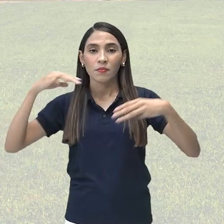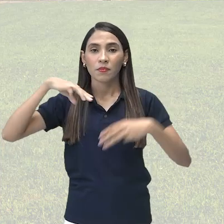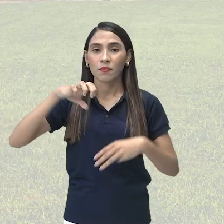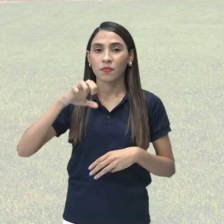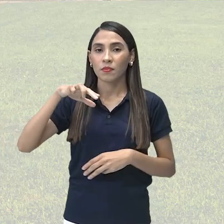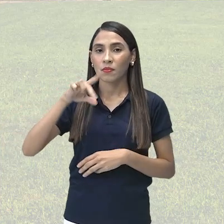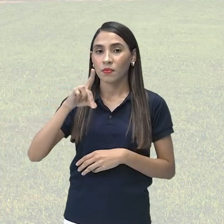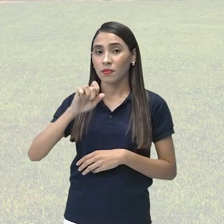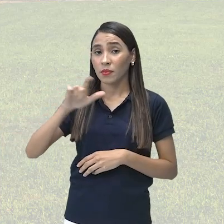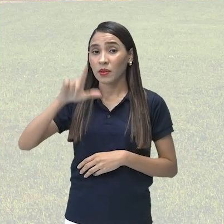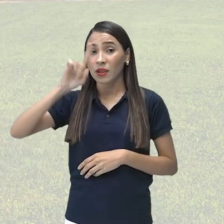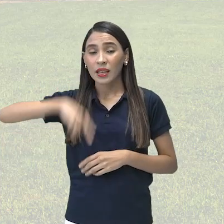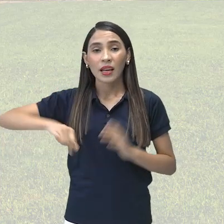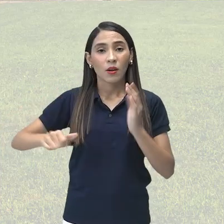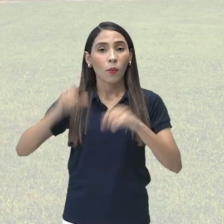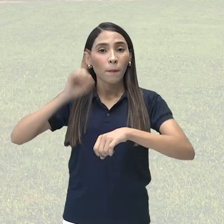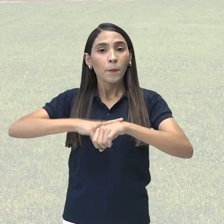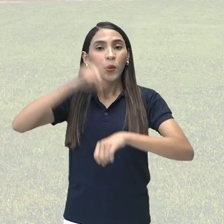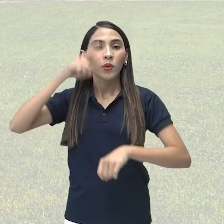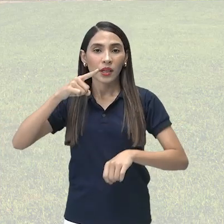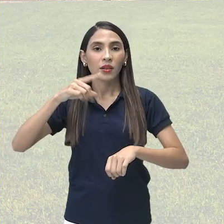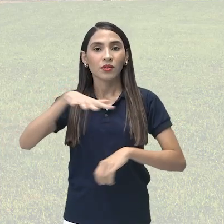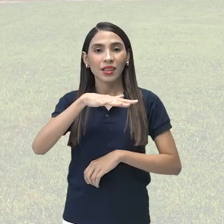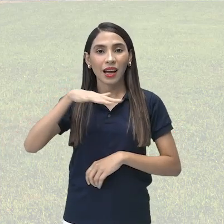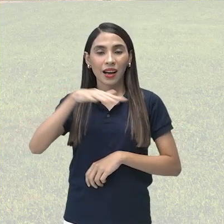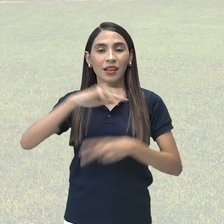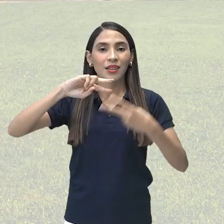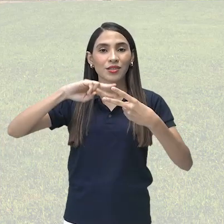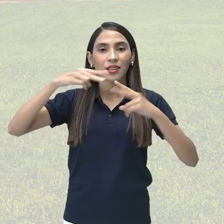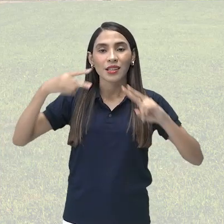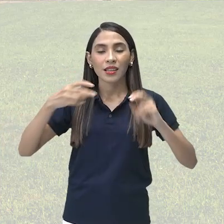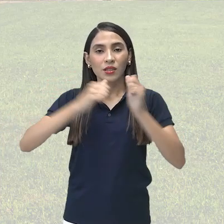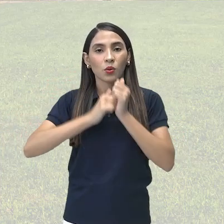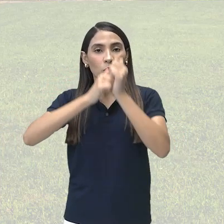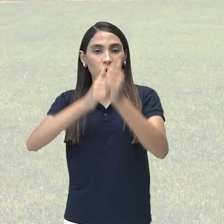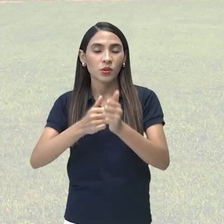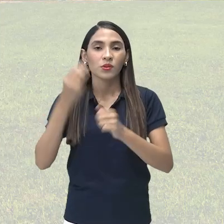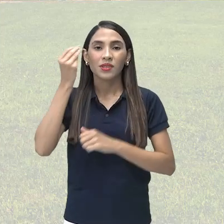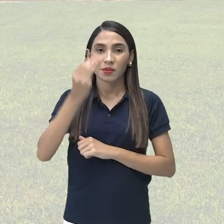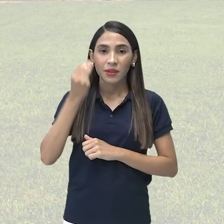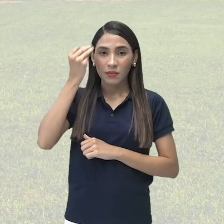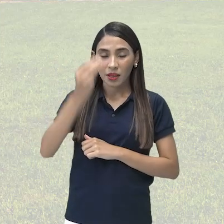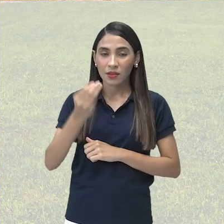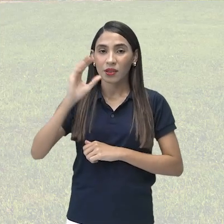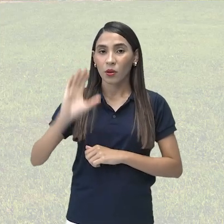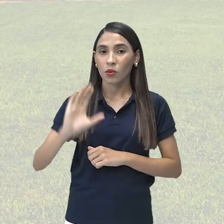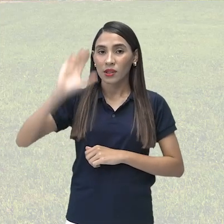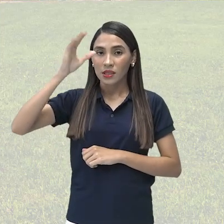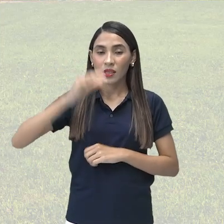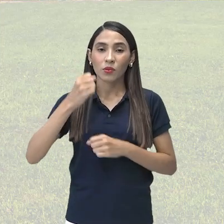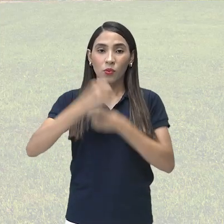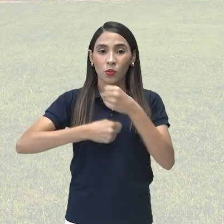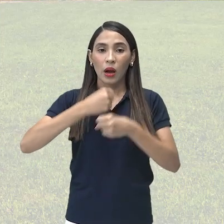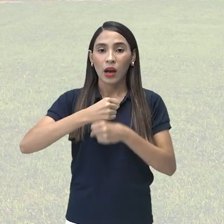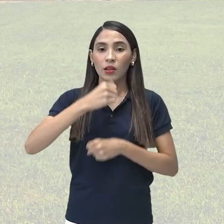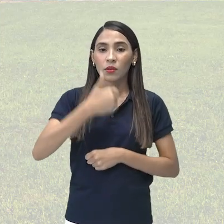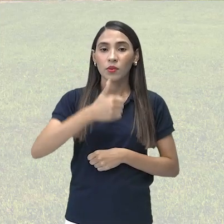é considerado o pai da genética, ele conduziu os experimentos que ocorreram entre os anos